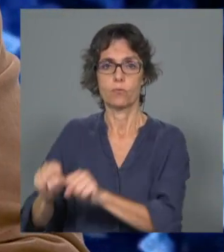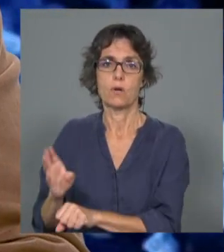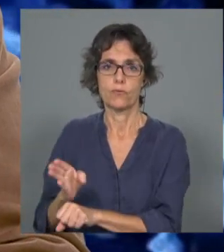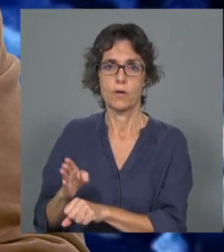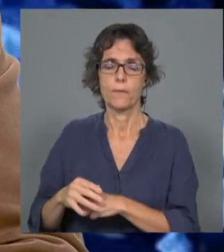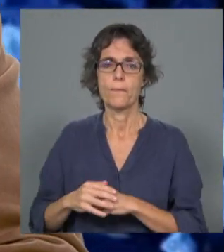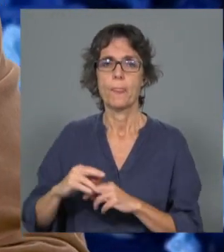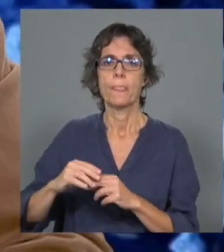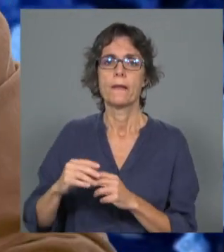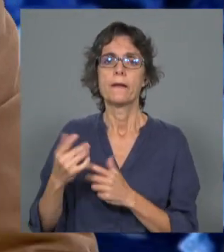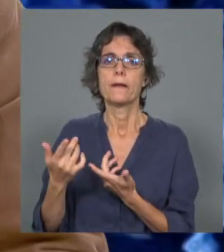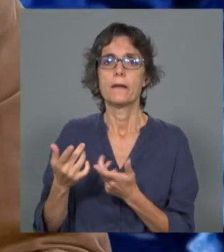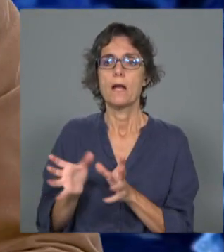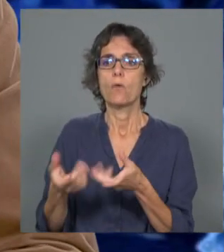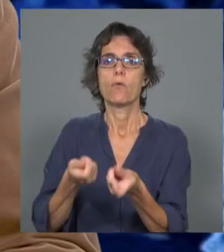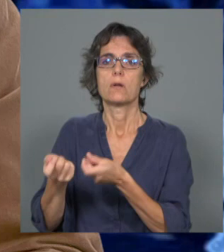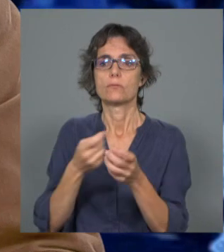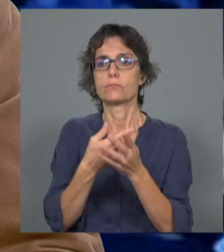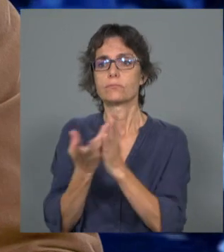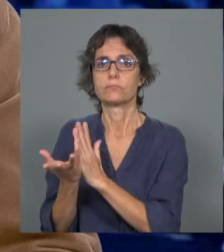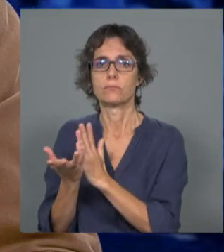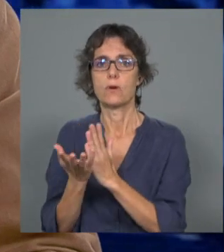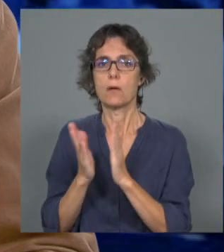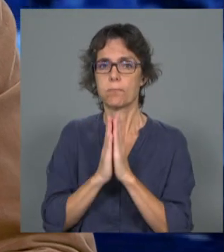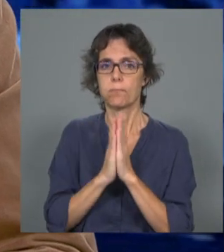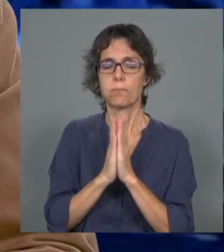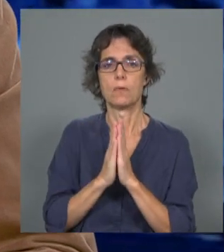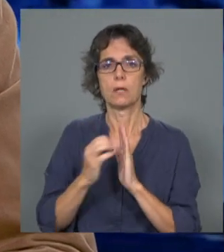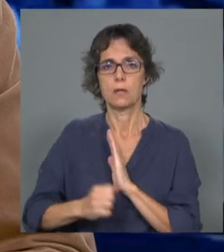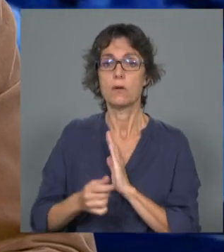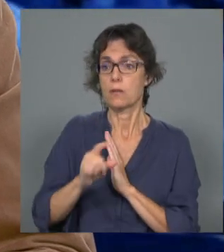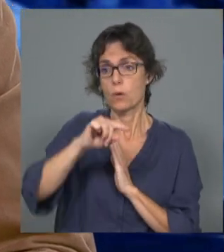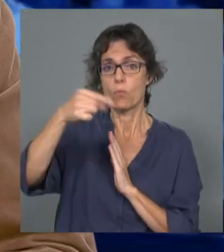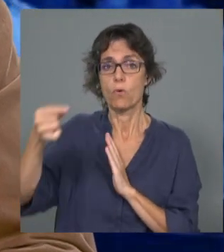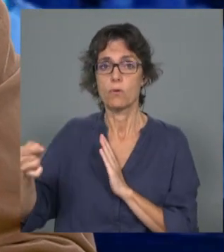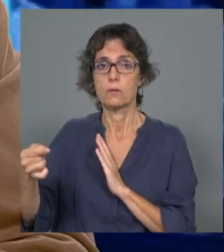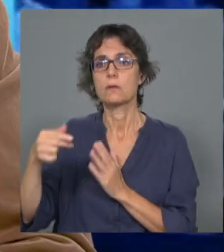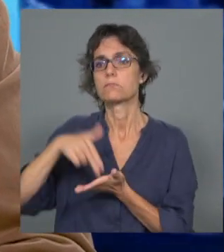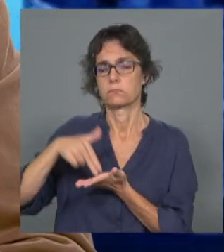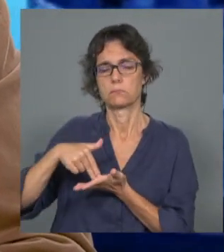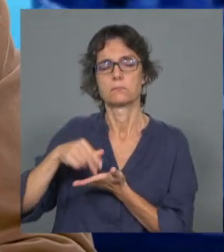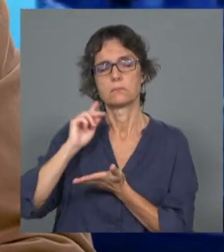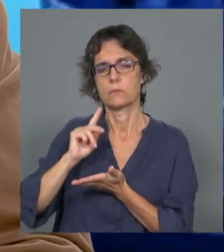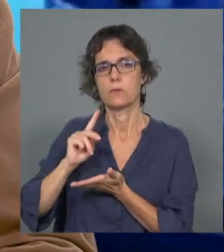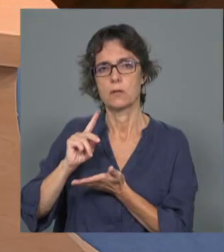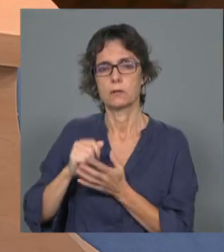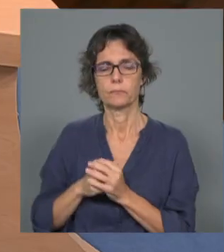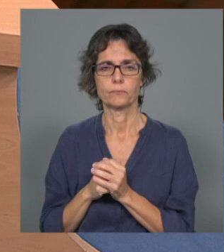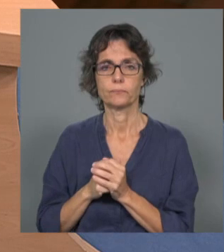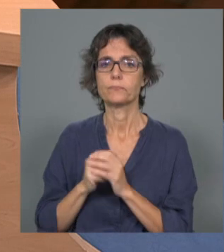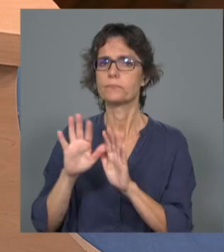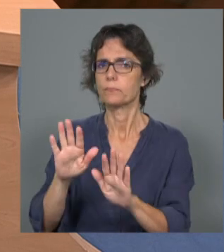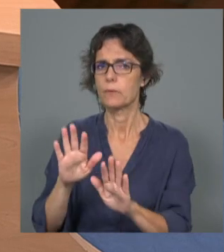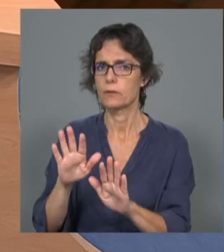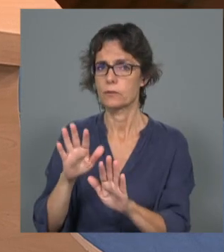e, nesse ponto, as organizações, não só da Igreja Católica, estão presentes. Mas também é bom chamar a